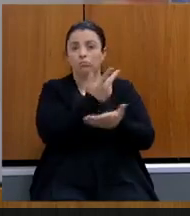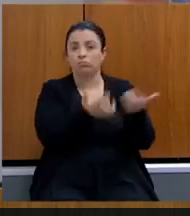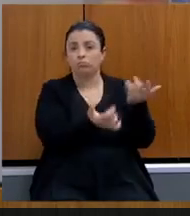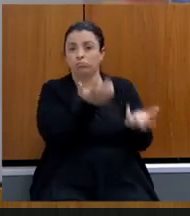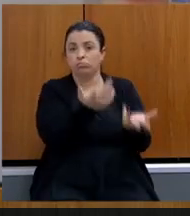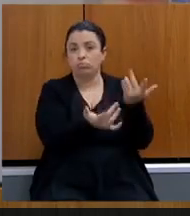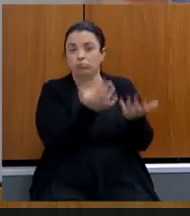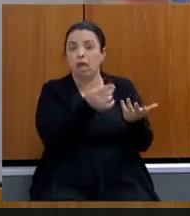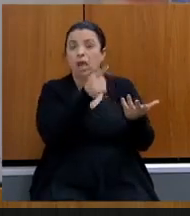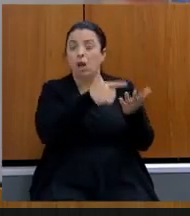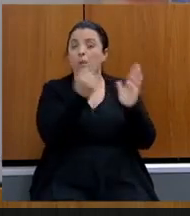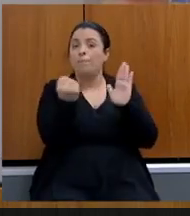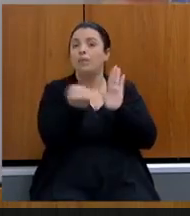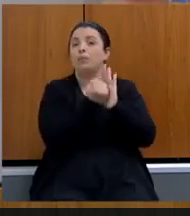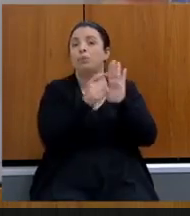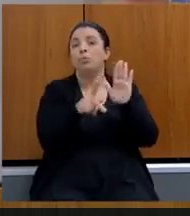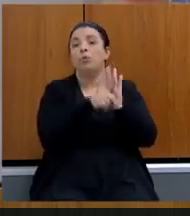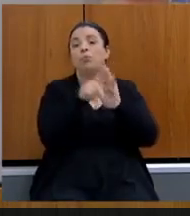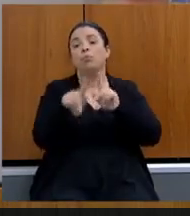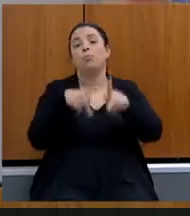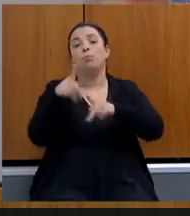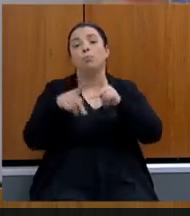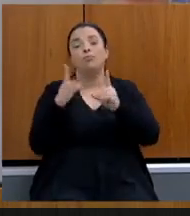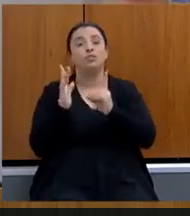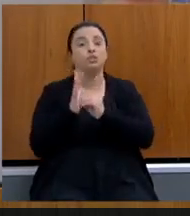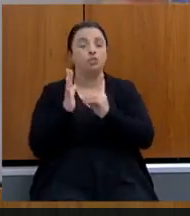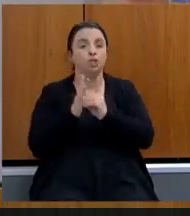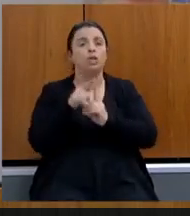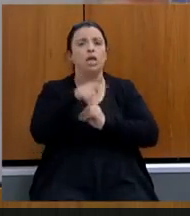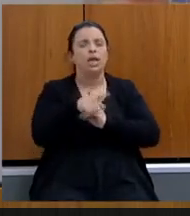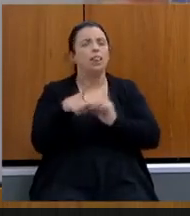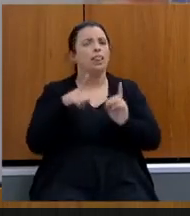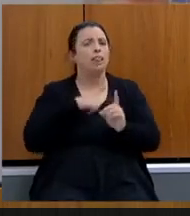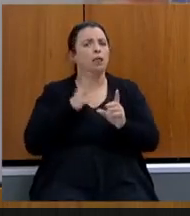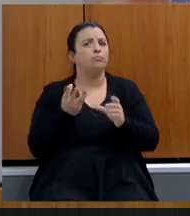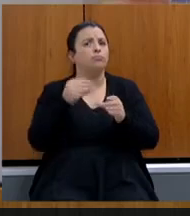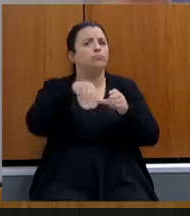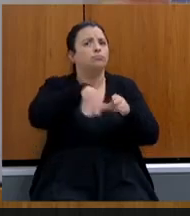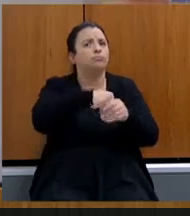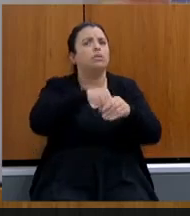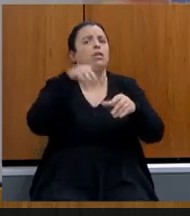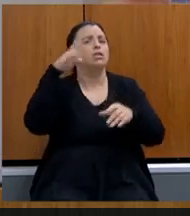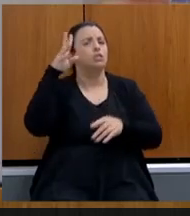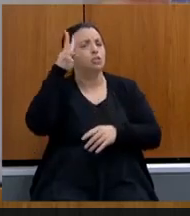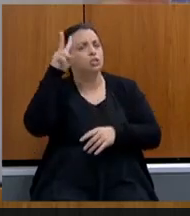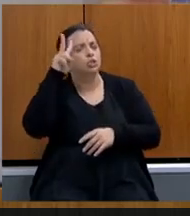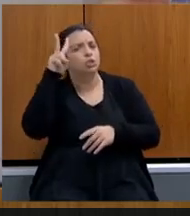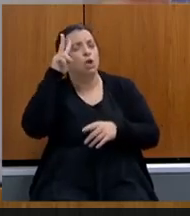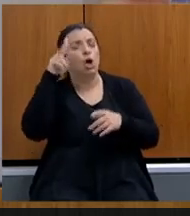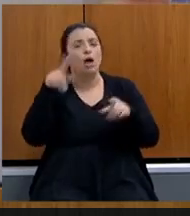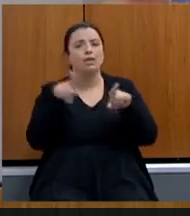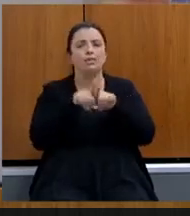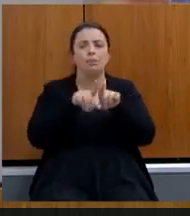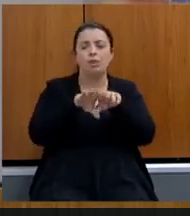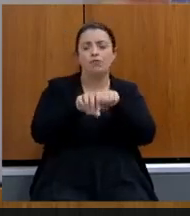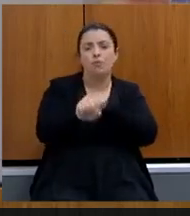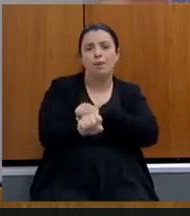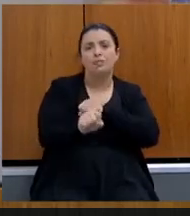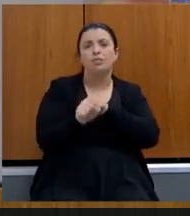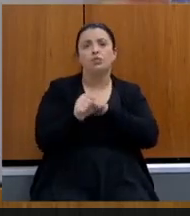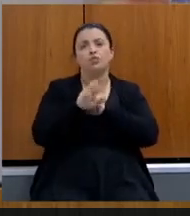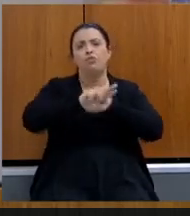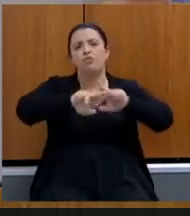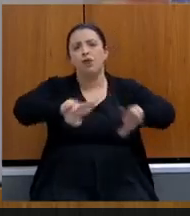da população indígena carregam histórias estão e pela formação de números povos e comunidades